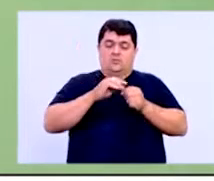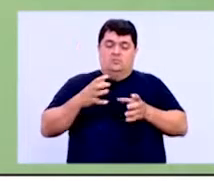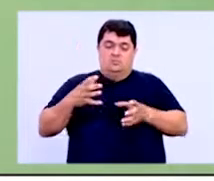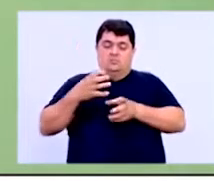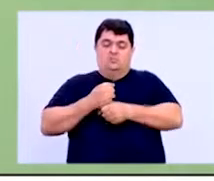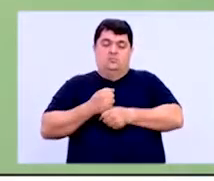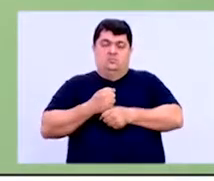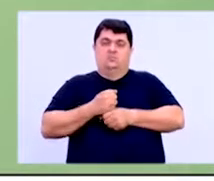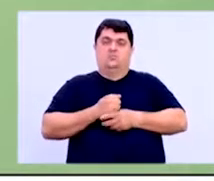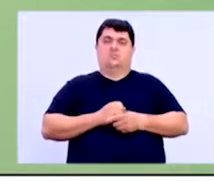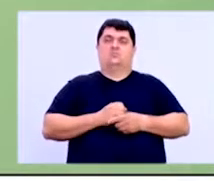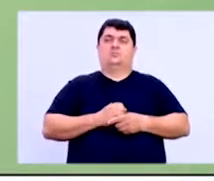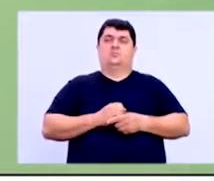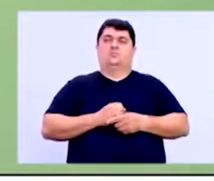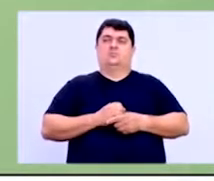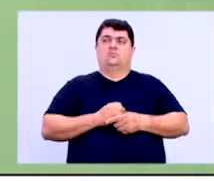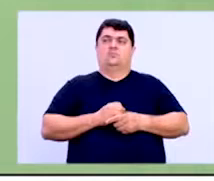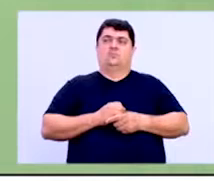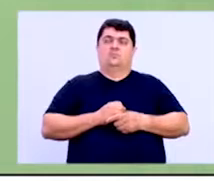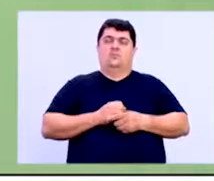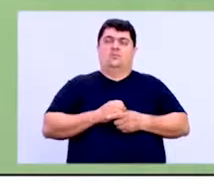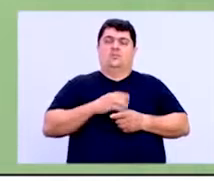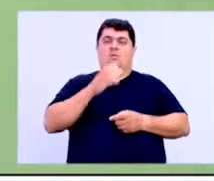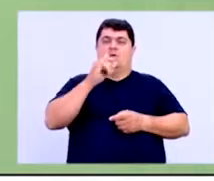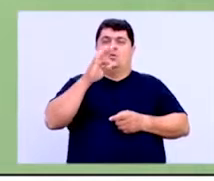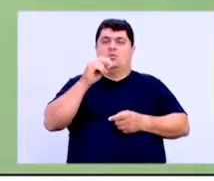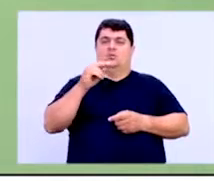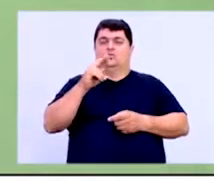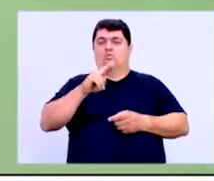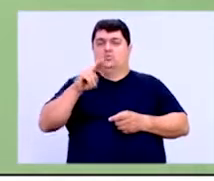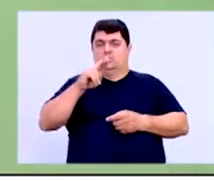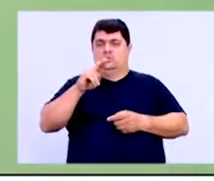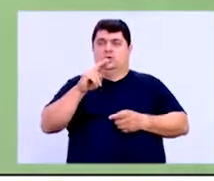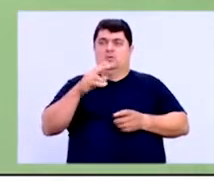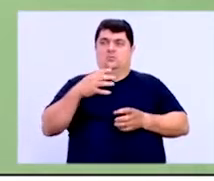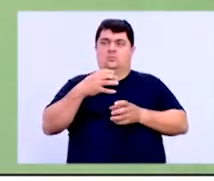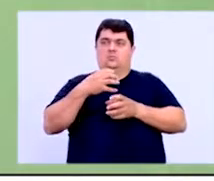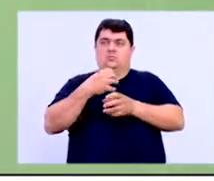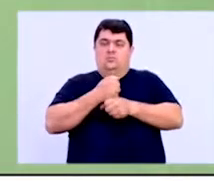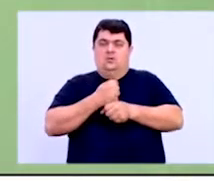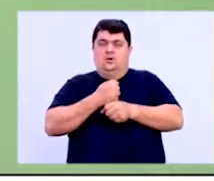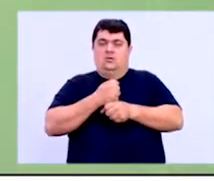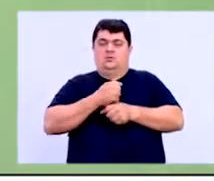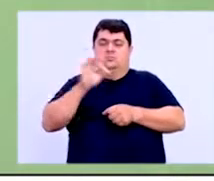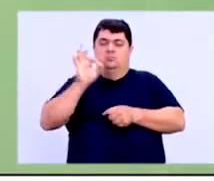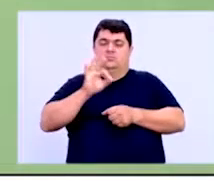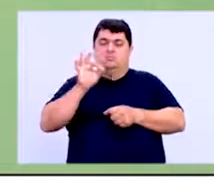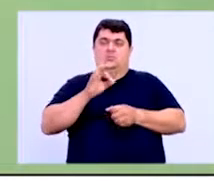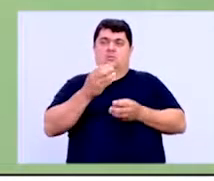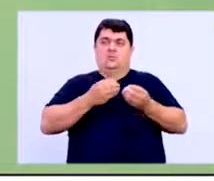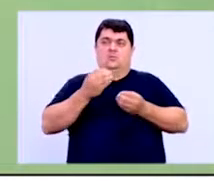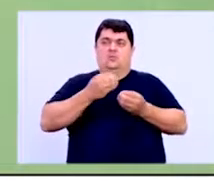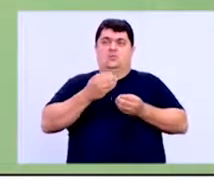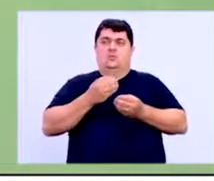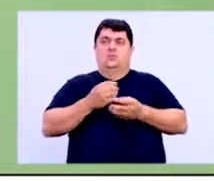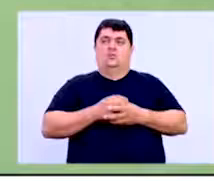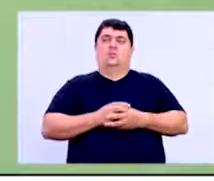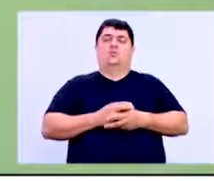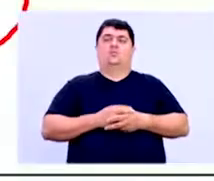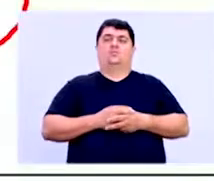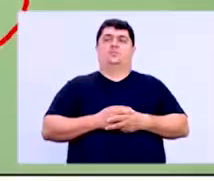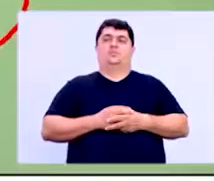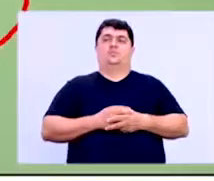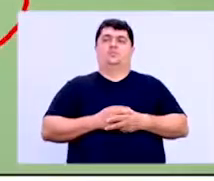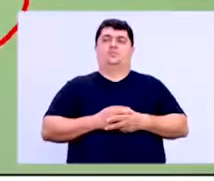preço. Então, o preço de venda é igual ao custo unitário mais o percentual do custo unitário. Como é que fazemos o percentual do custo